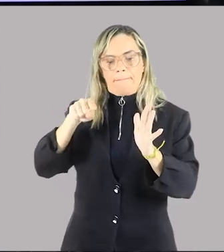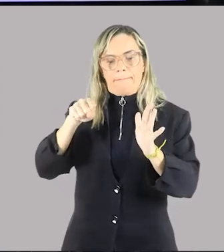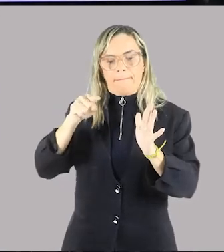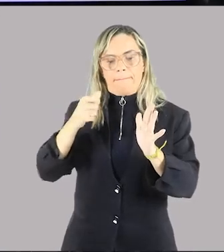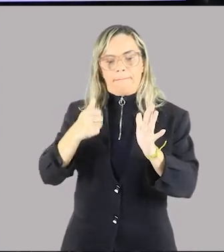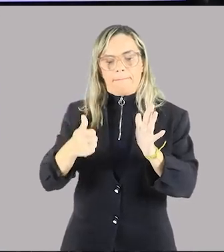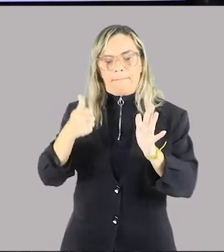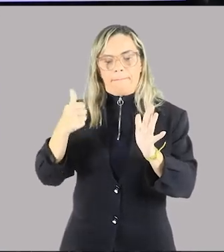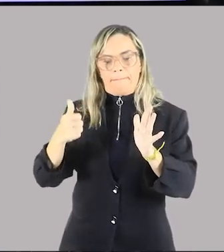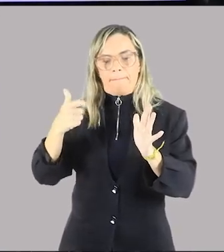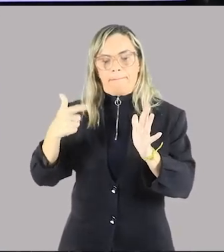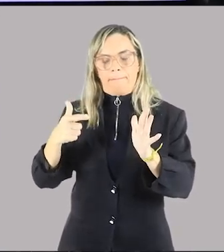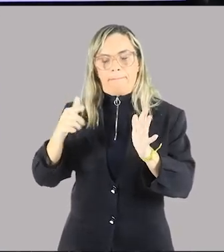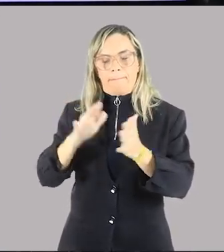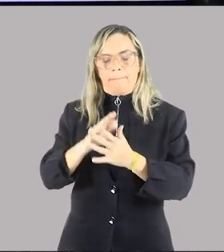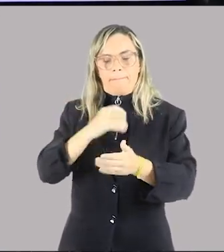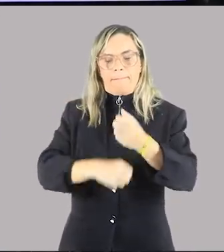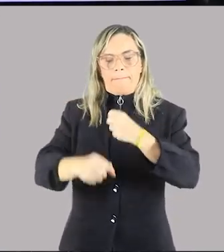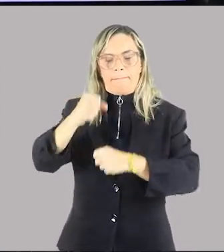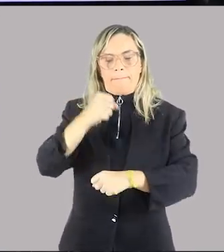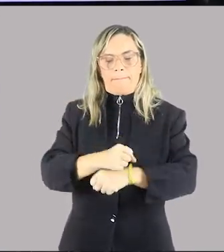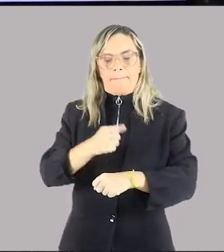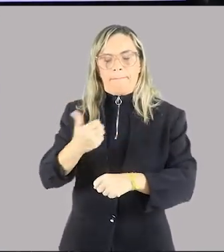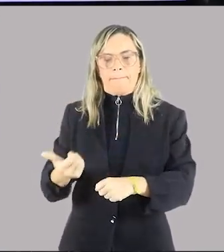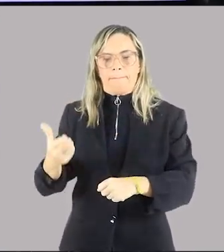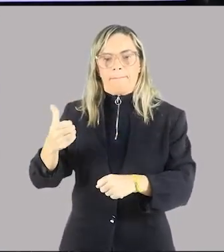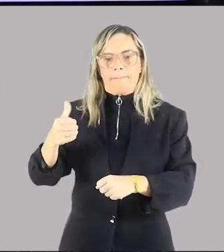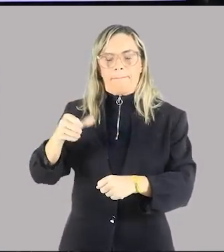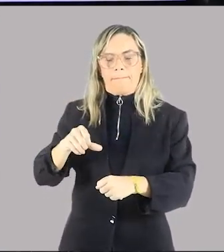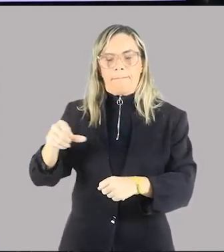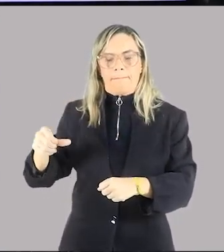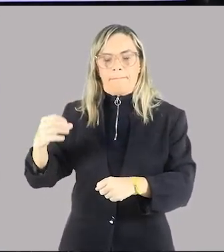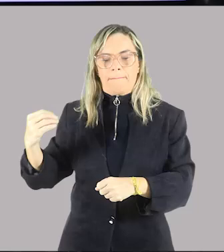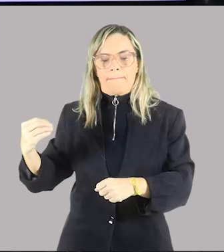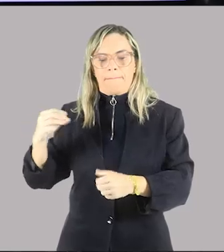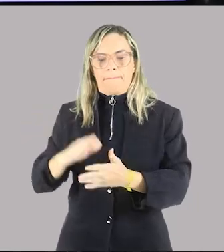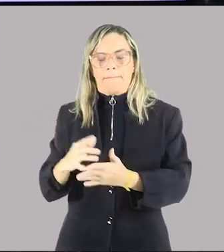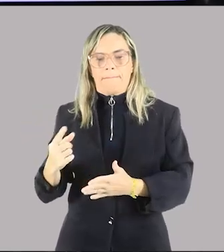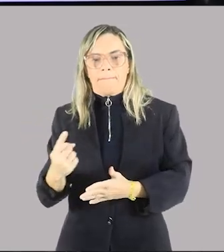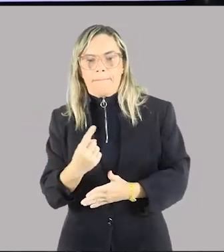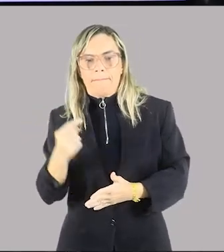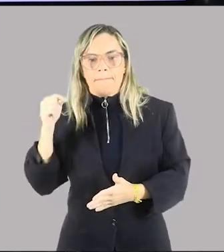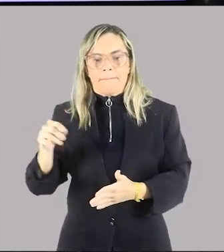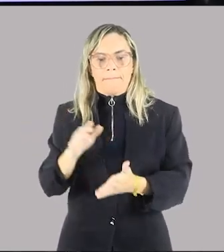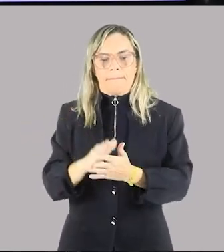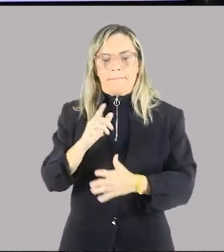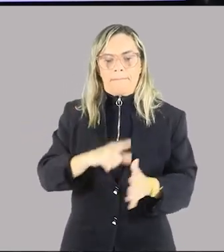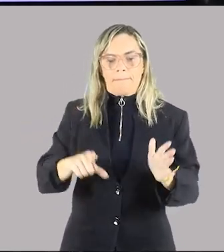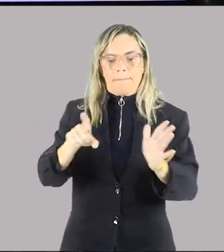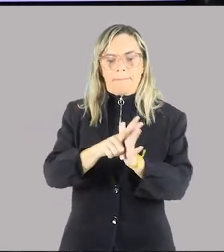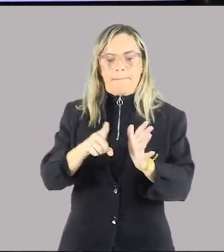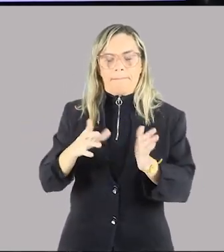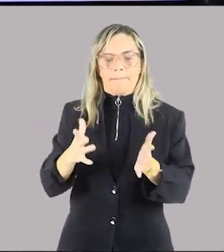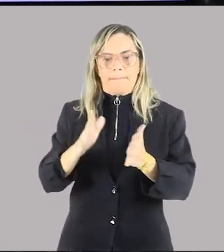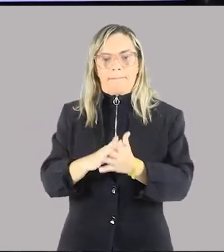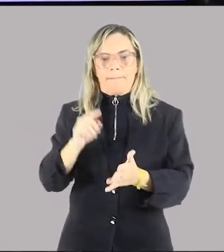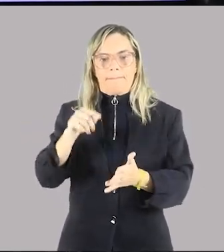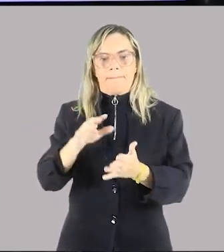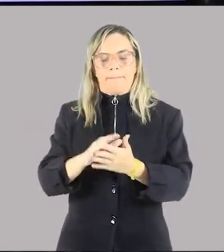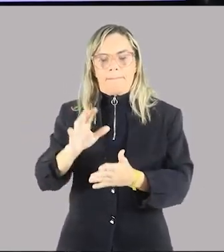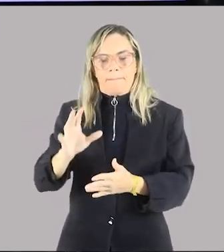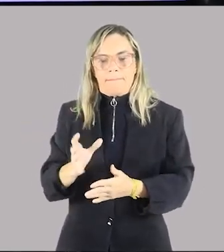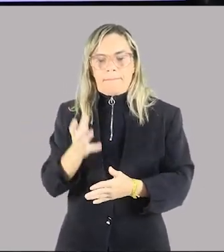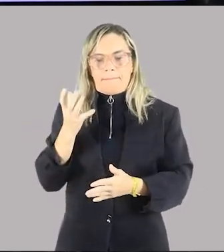1990, que é uma lei que nós estudaremos. Então, esse regime único é estabelecido pela Lei 8.112 e é esse